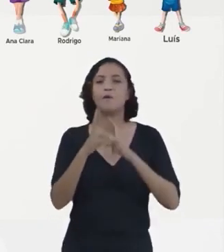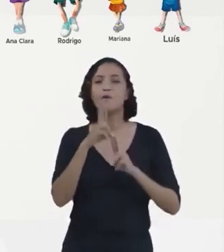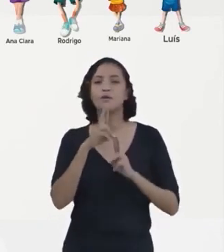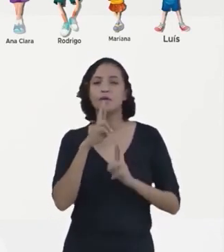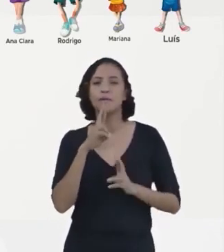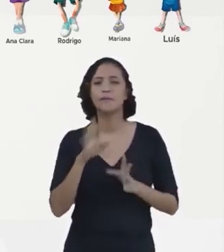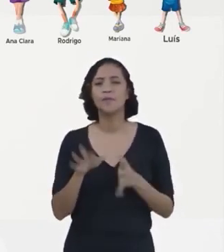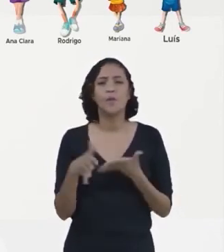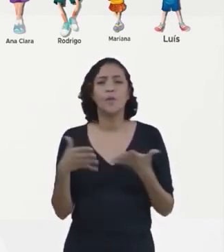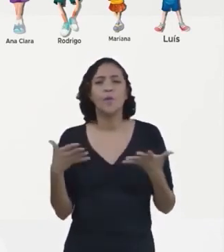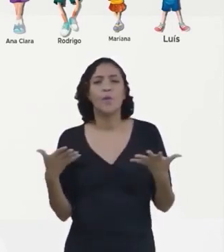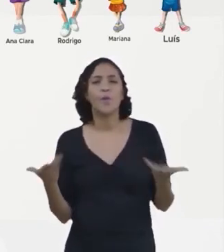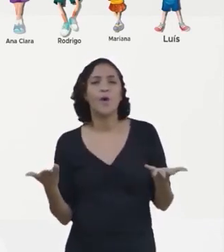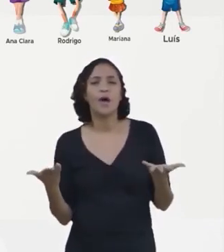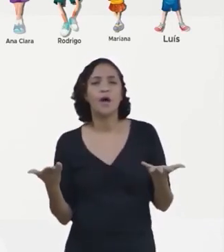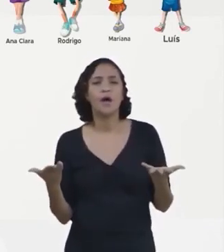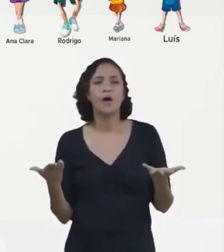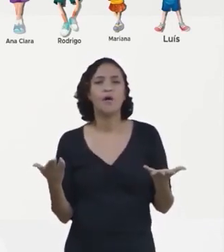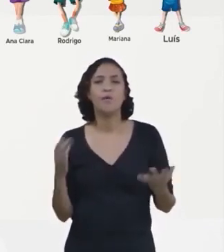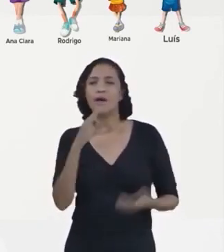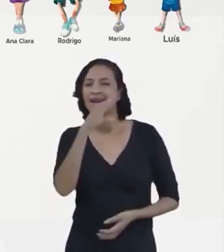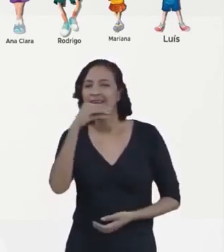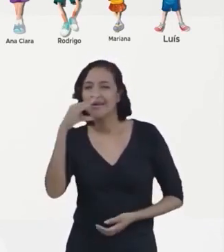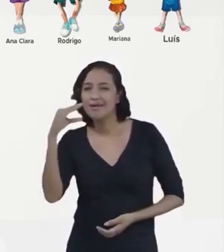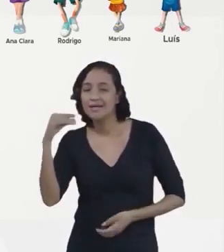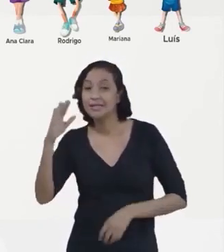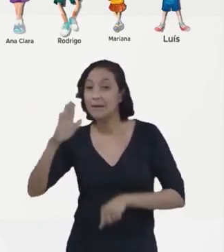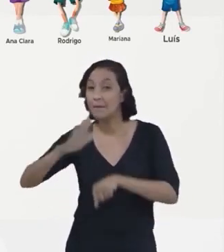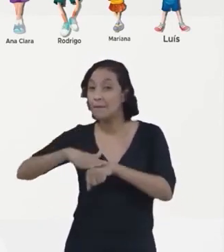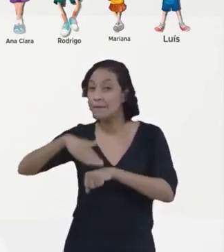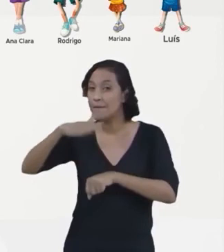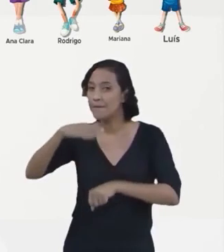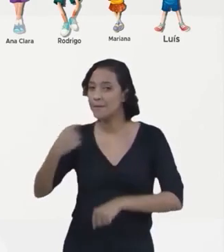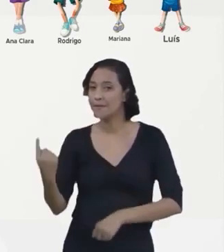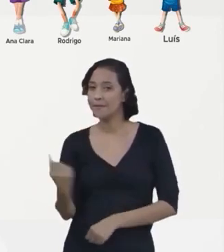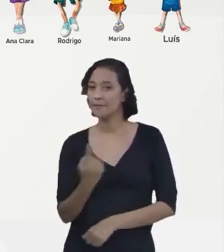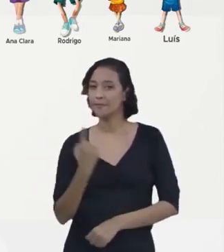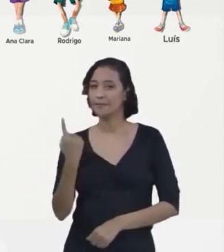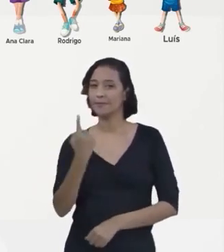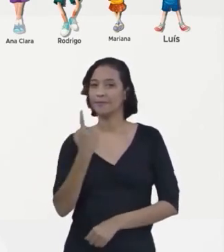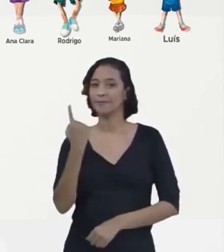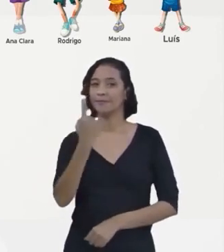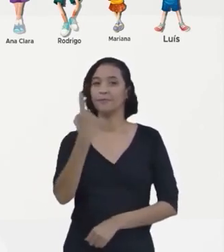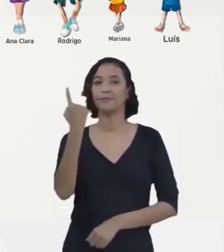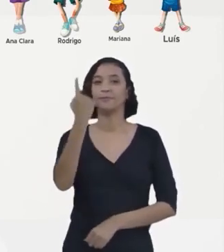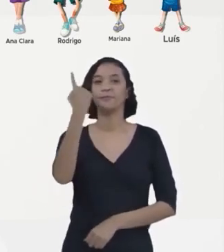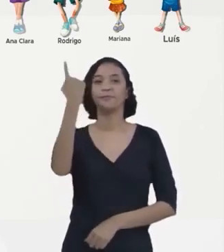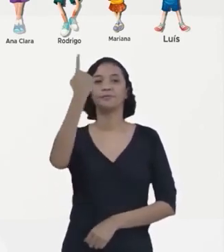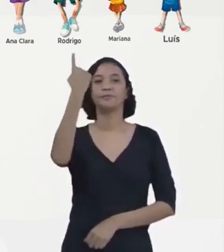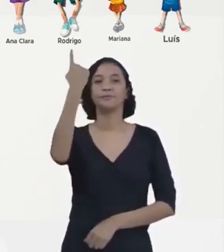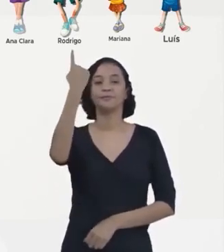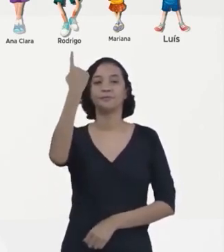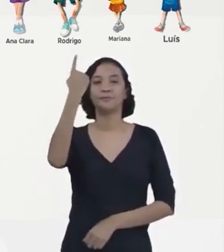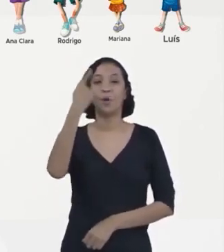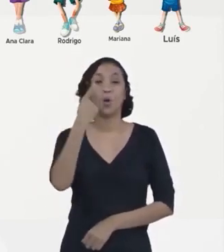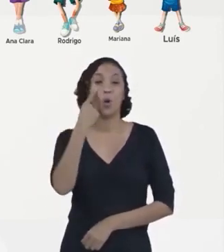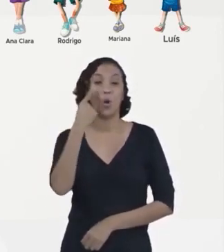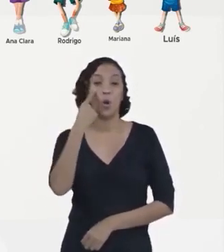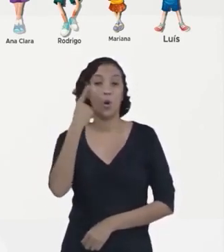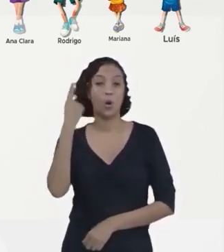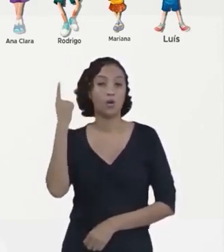criança mais alta? Qual é a criança mais alta?